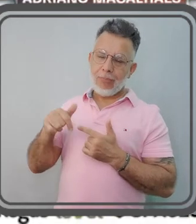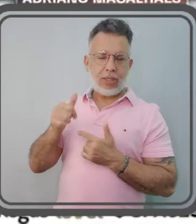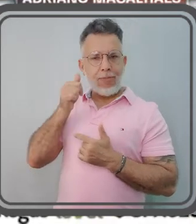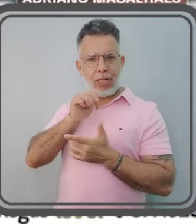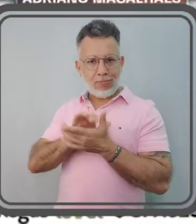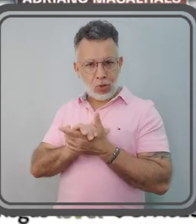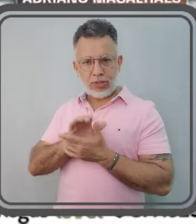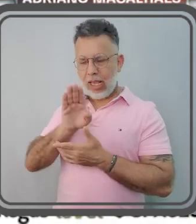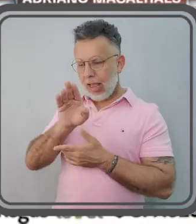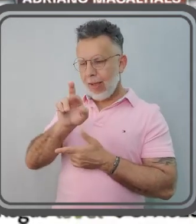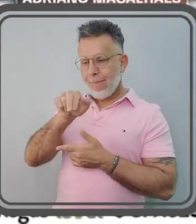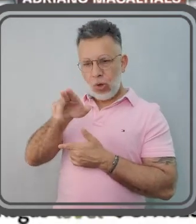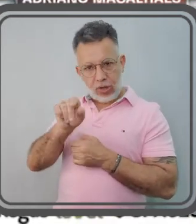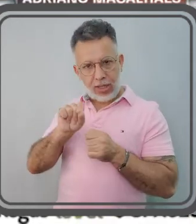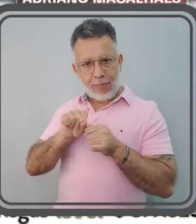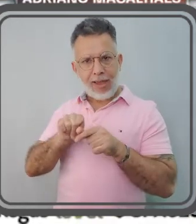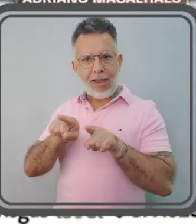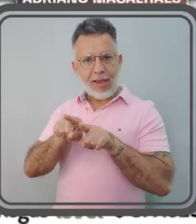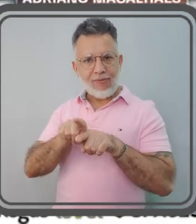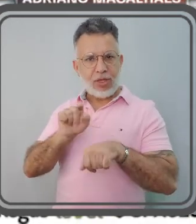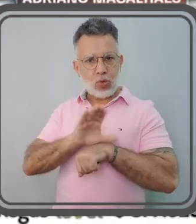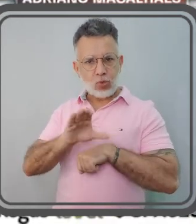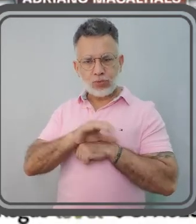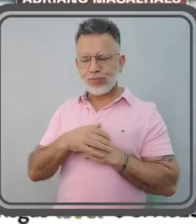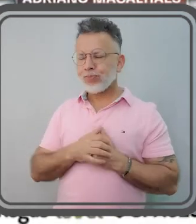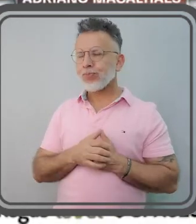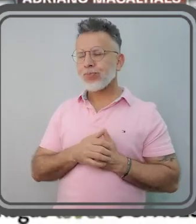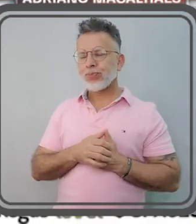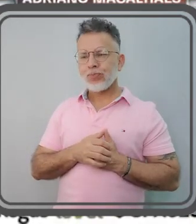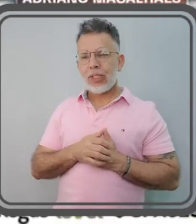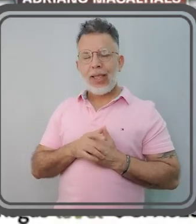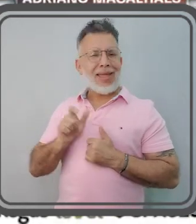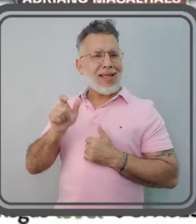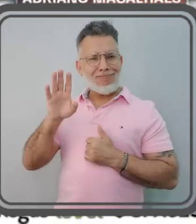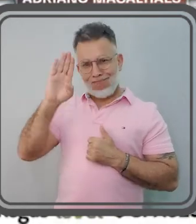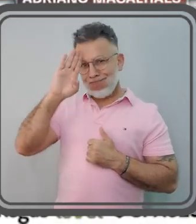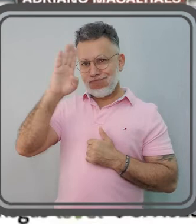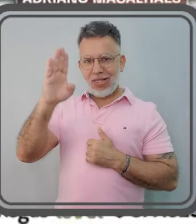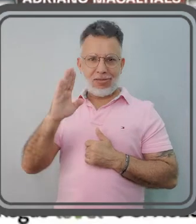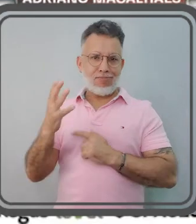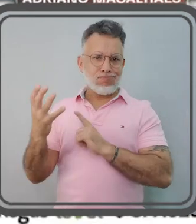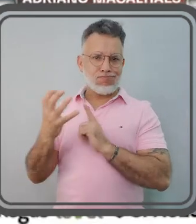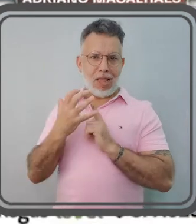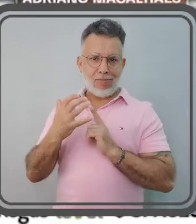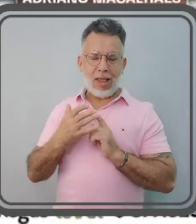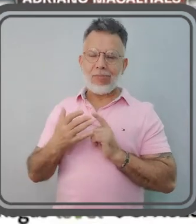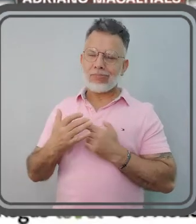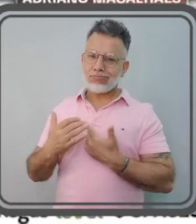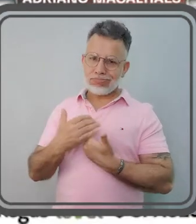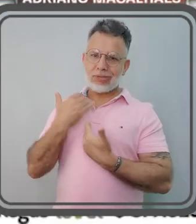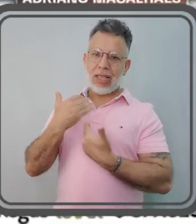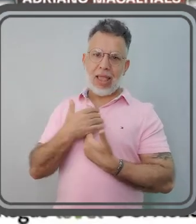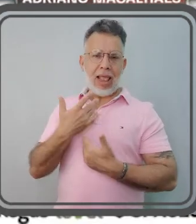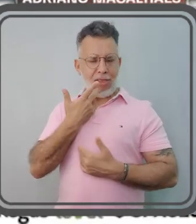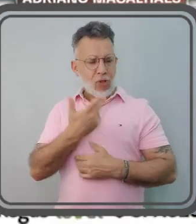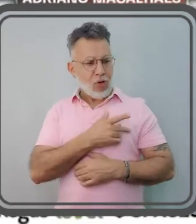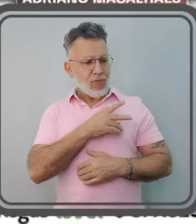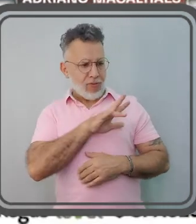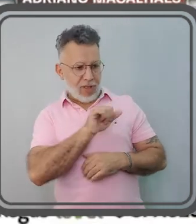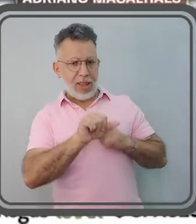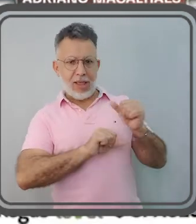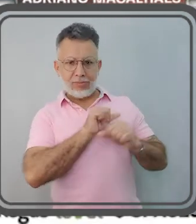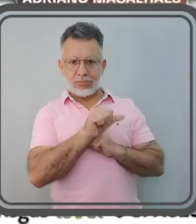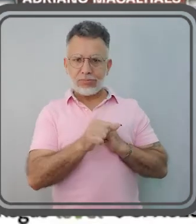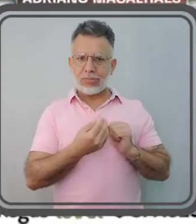e ele foi fundamental para falar, cara, vai lá, muda de vida aí, busca o seu sonho, seja feliz 360 graus,